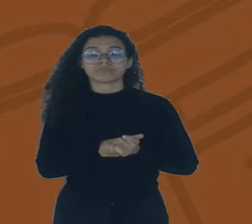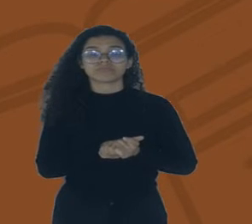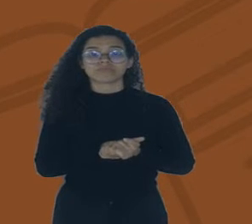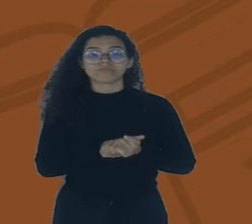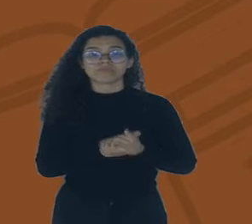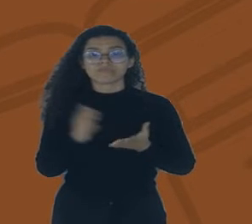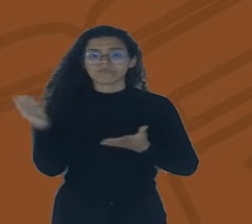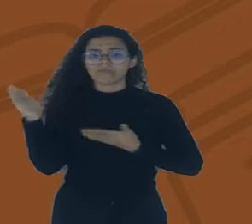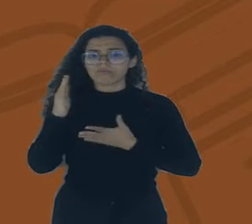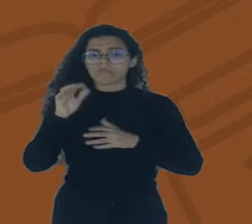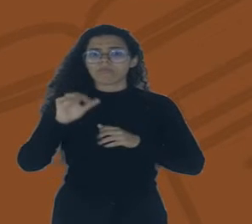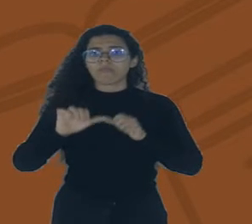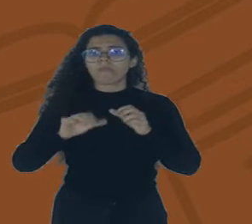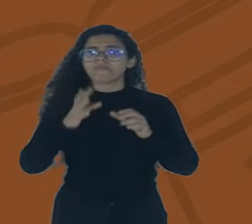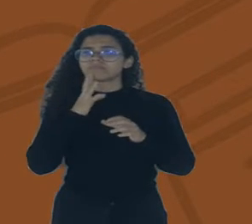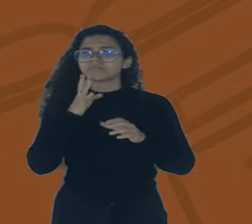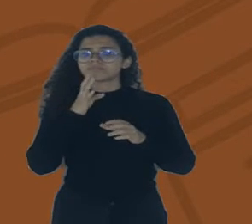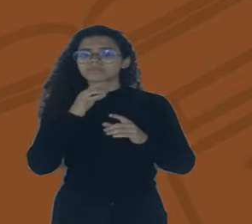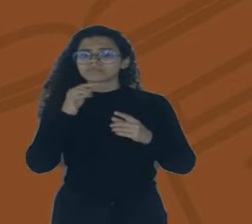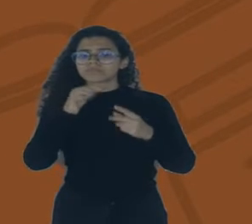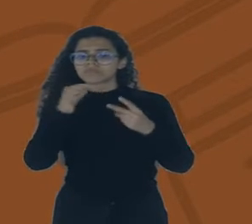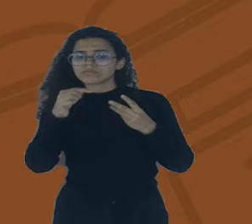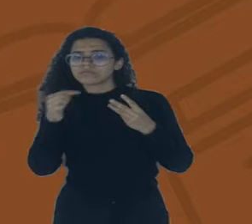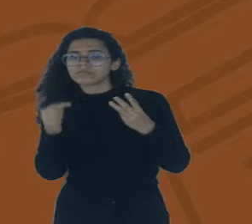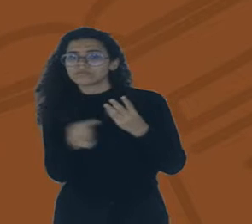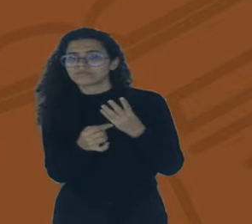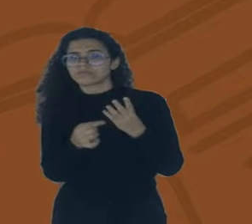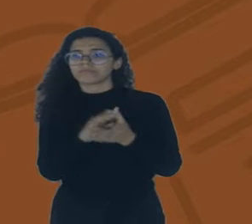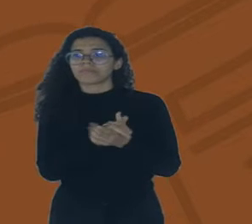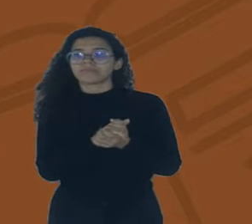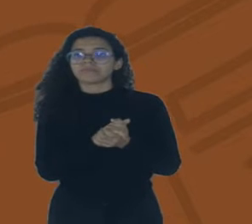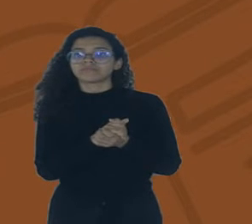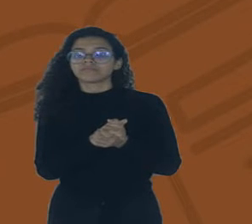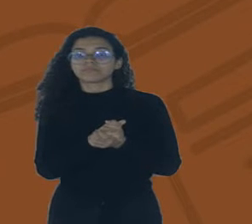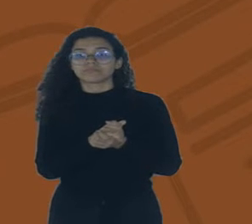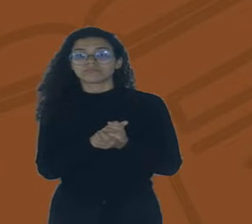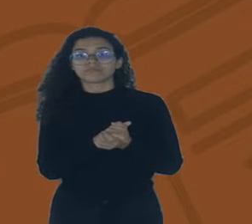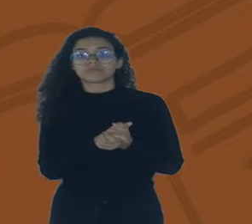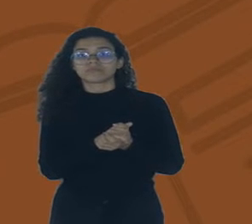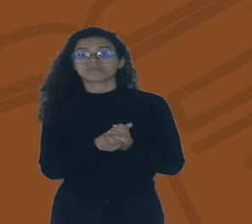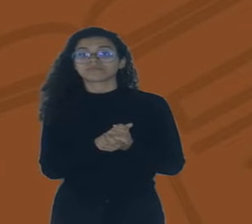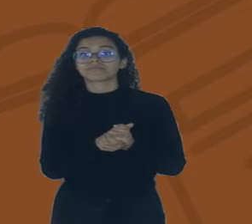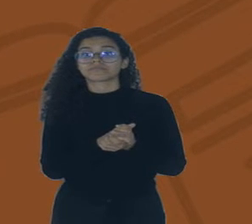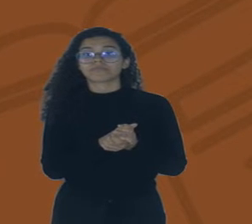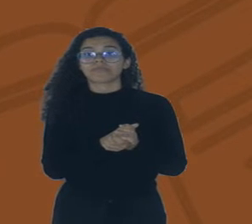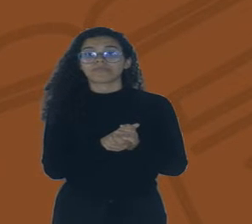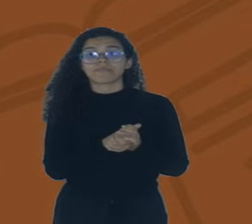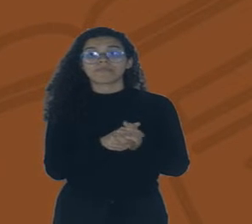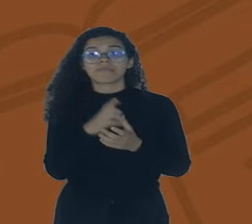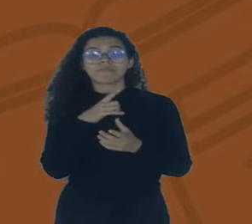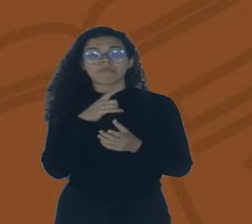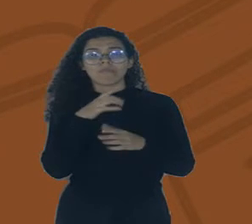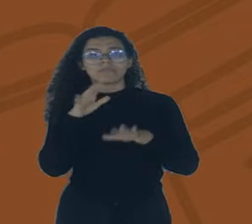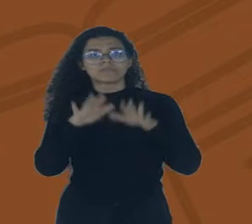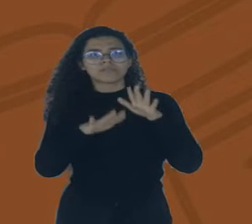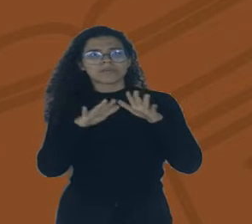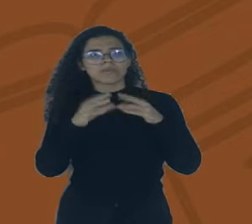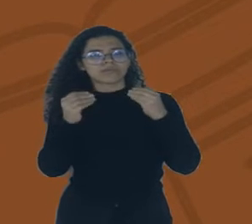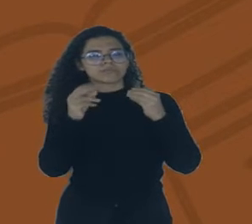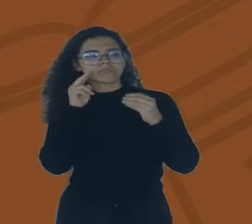Vamos conhecer quais são as classificações, quais são os tipos? Então, elas podem ser classificadas de acordo com o ponto de vista